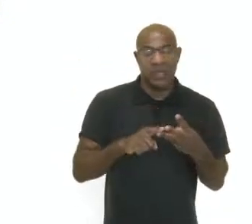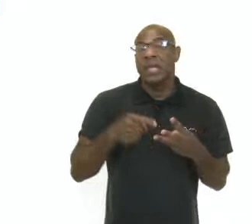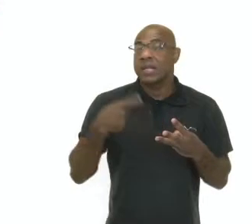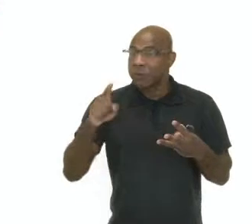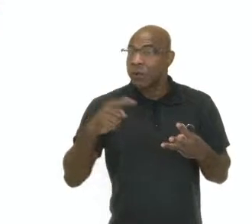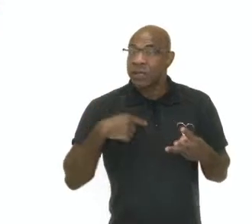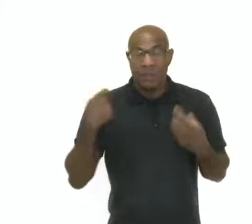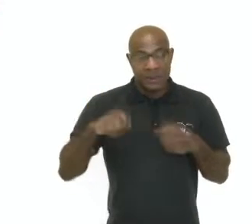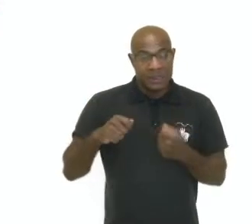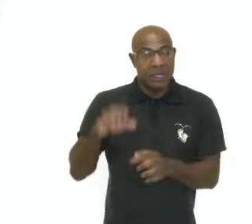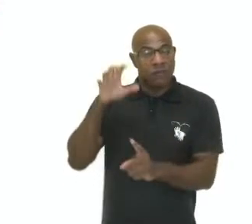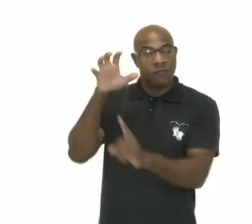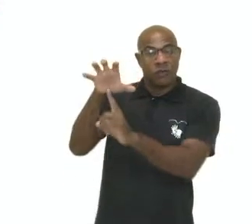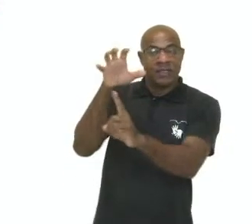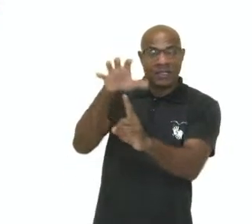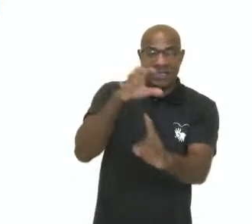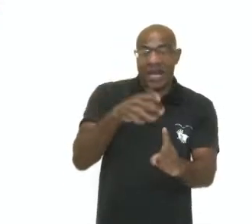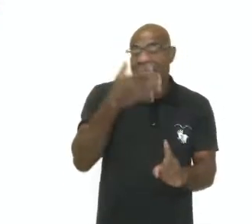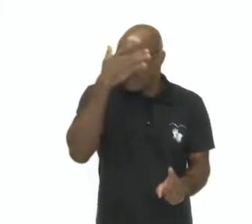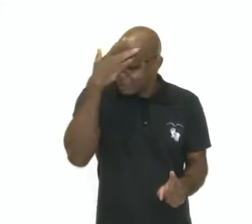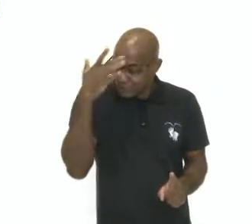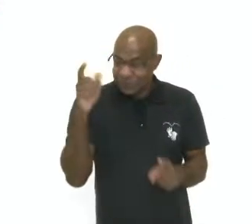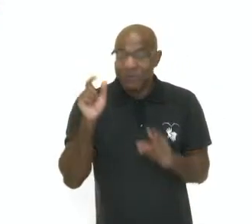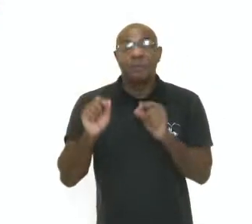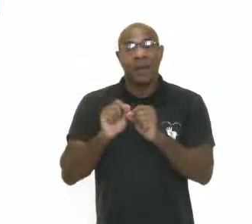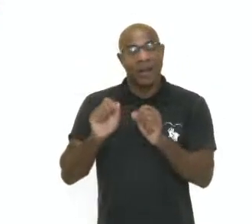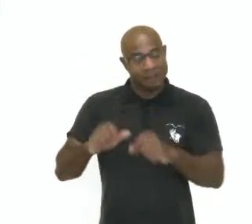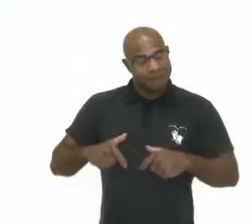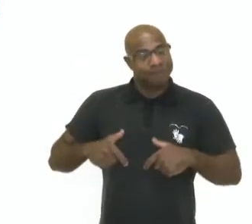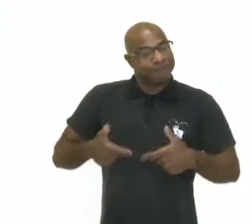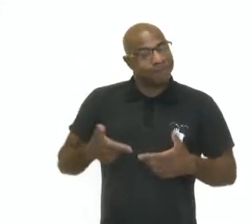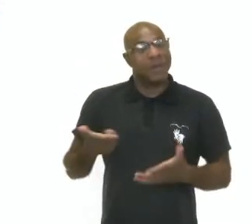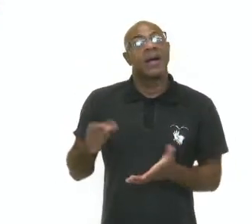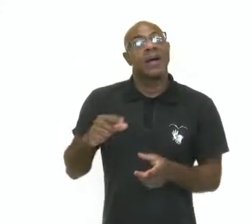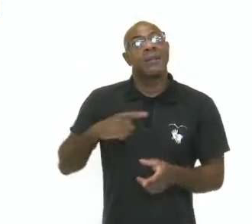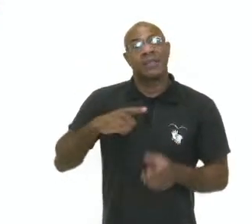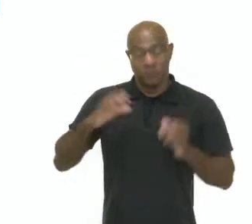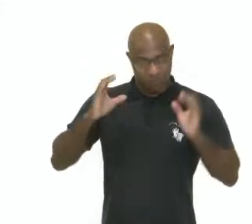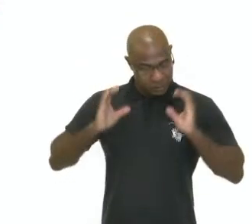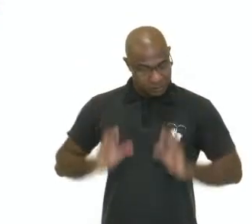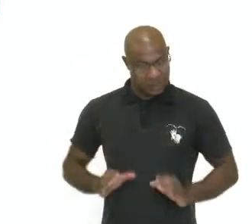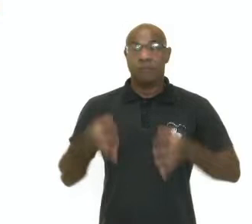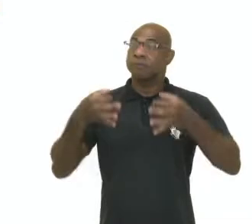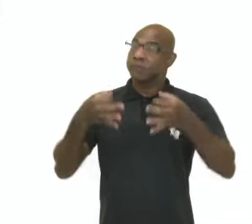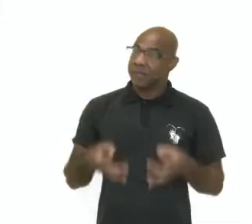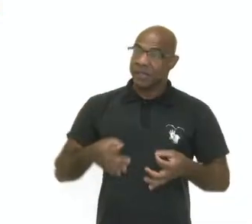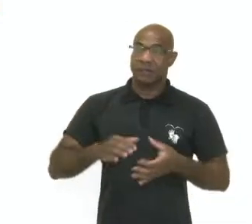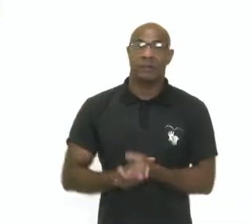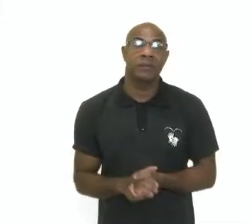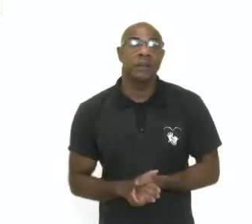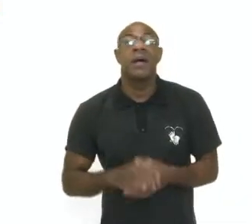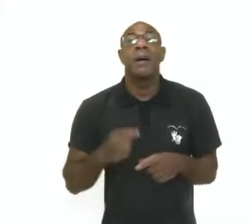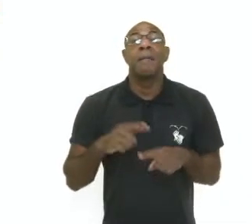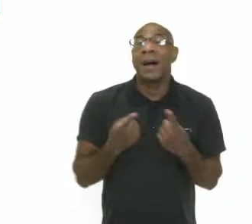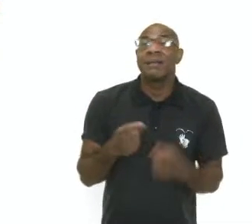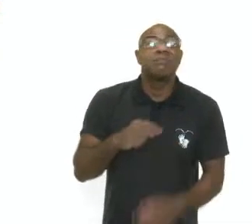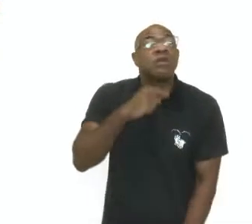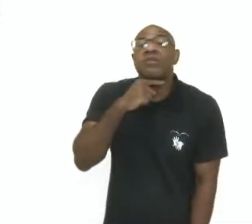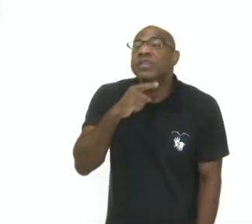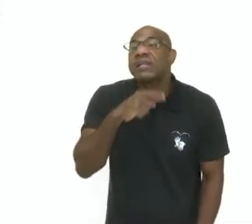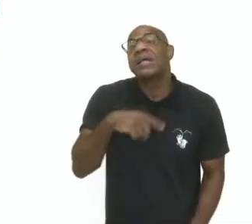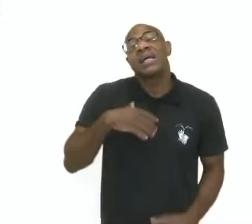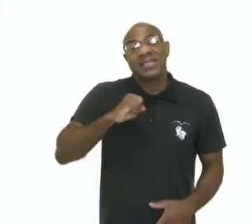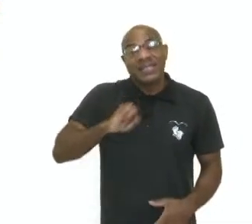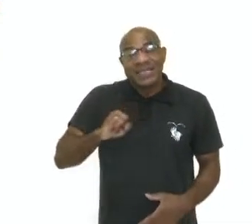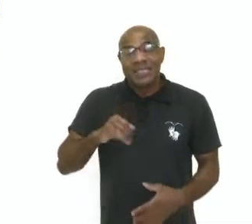atitude. Podemos estar cientes do problema, nos informar, mas nada adianta se não começarmos a agir. É